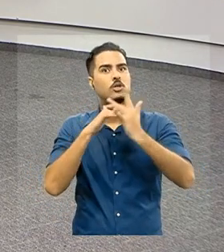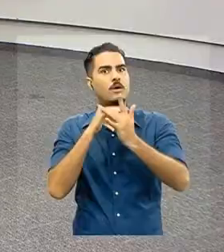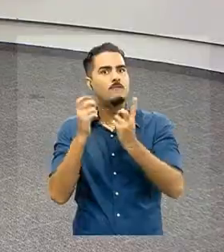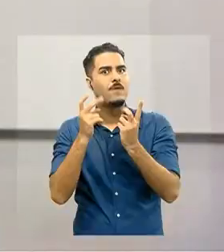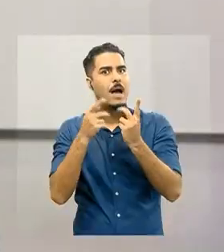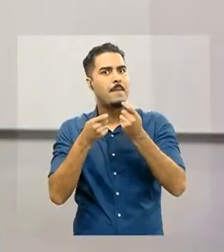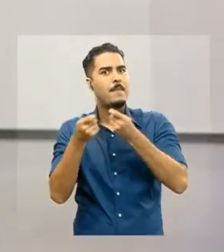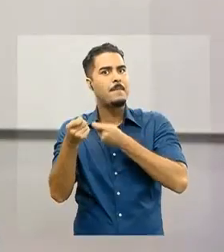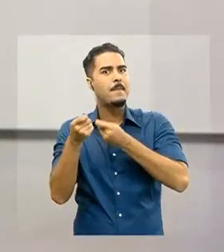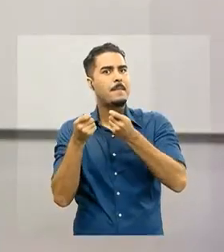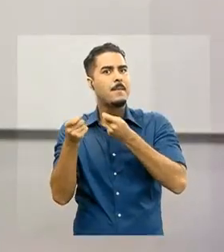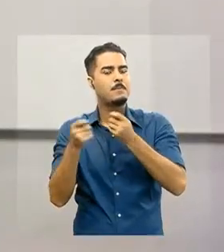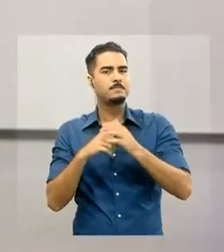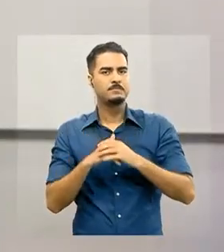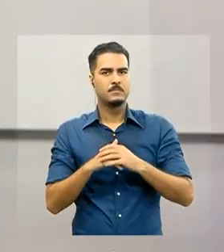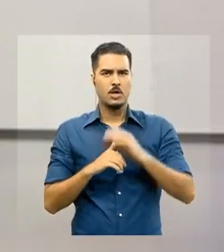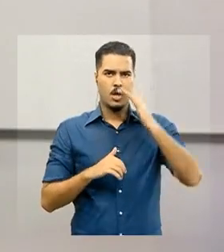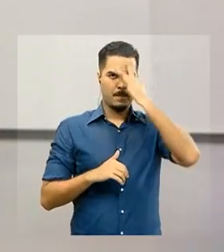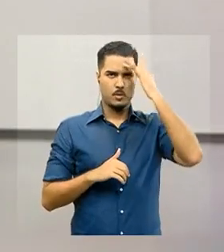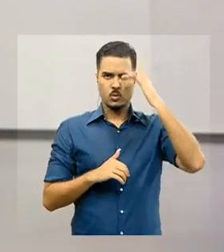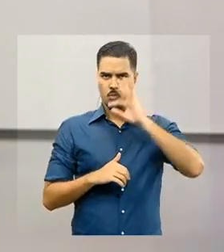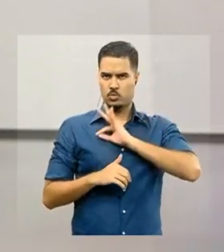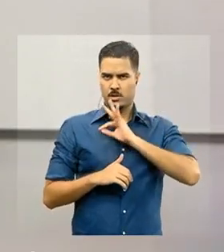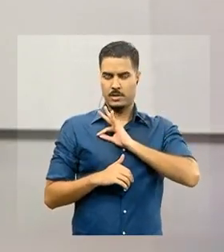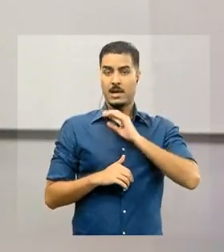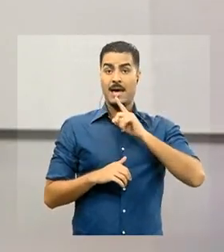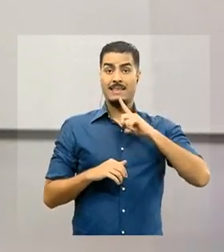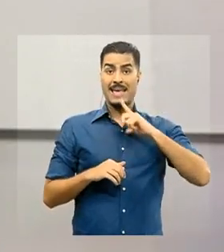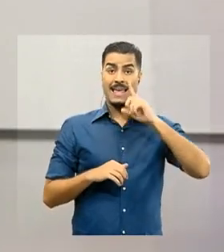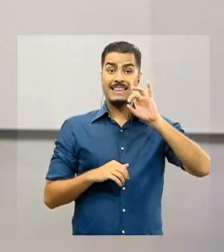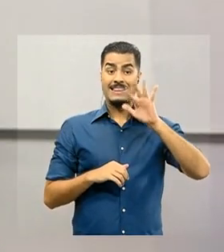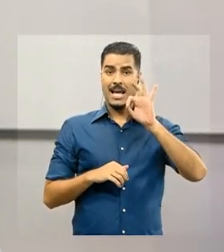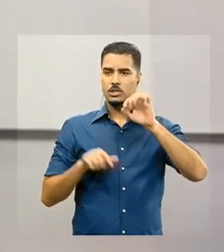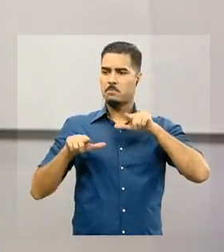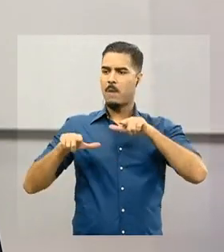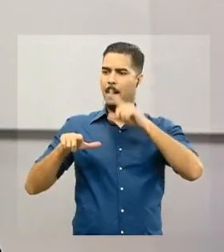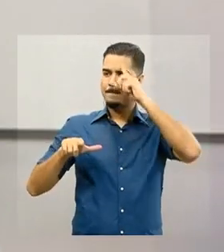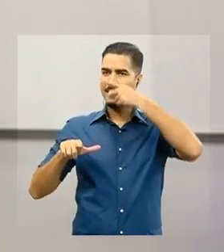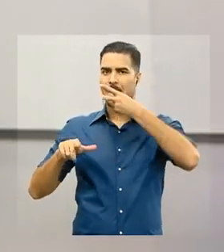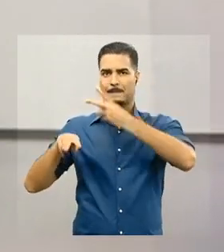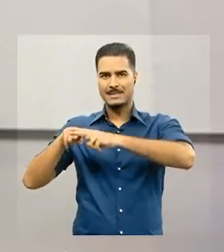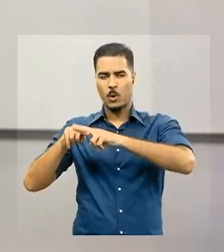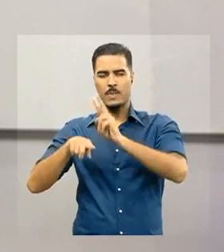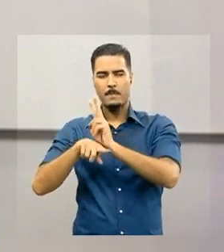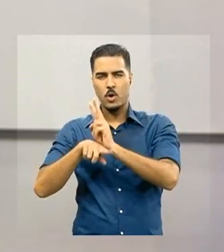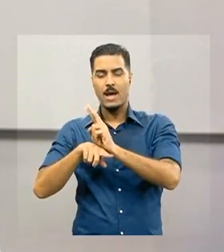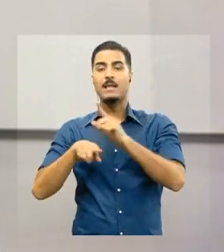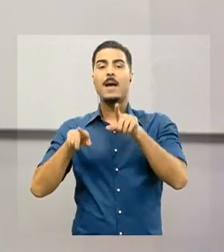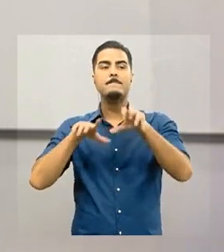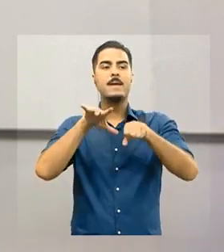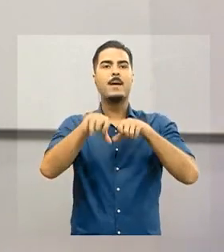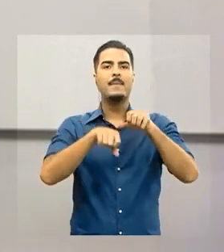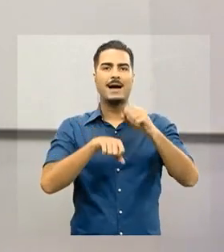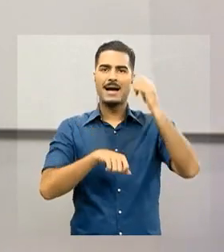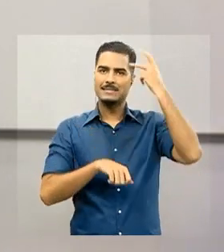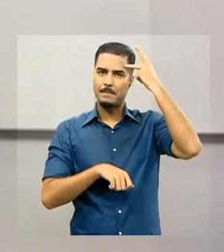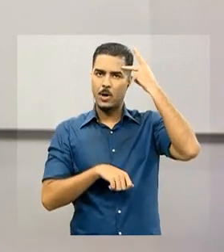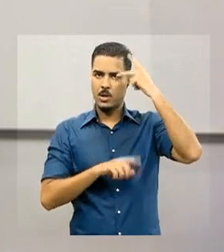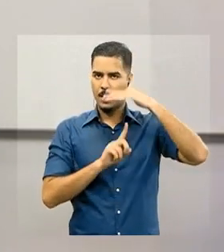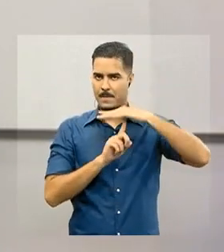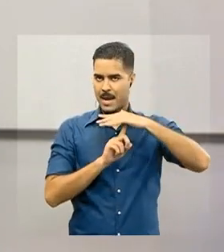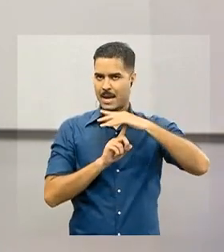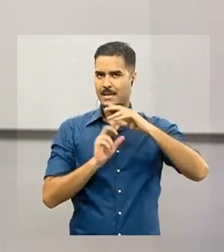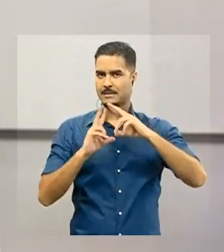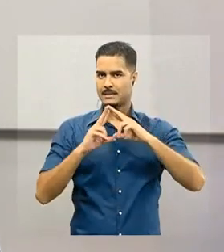social. Os agentes cumprem 10 mandados de prisão temporária e 10 de apreensão nos estados de São Paulo, Paraná,